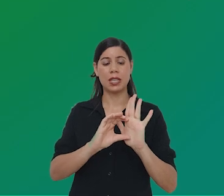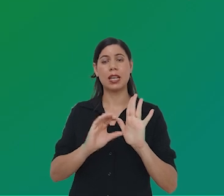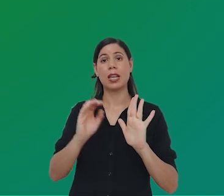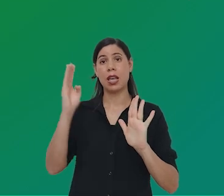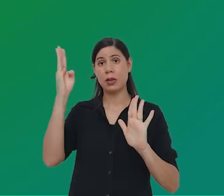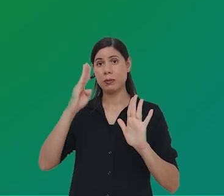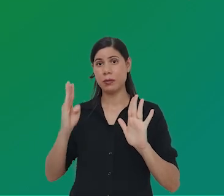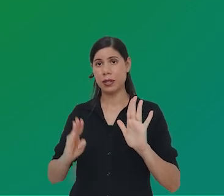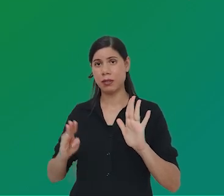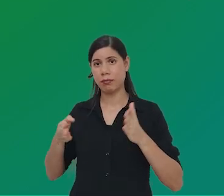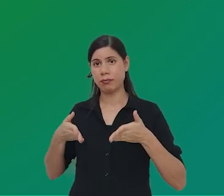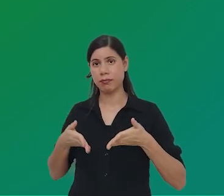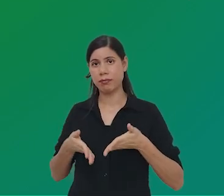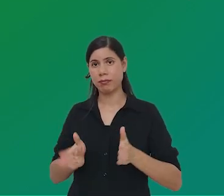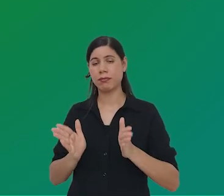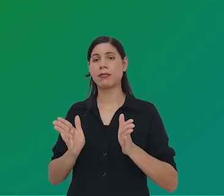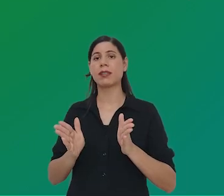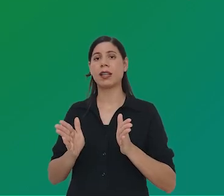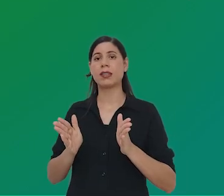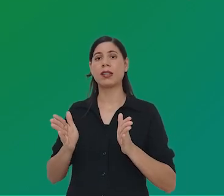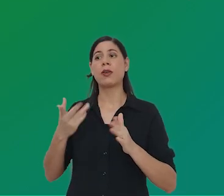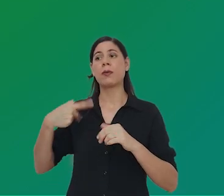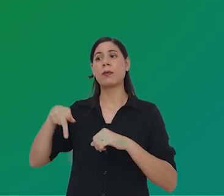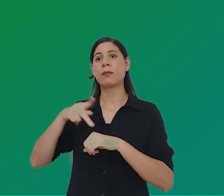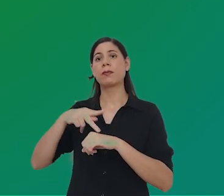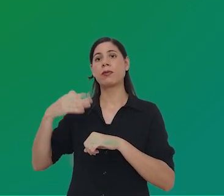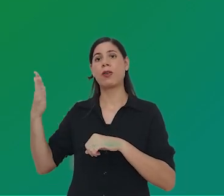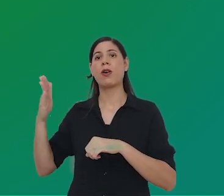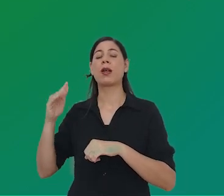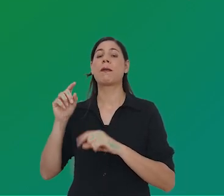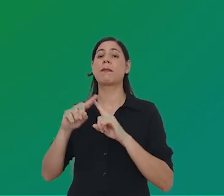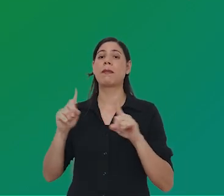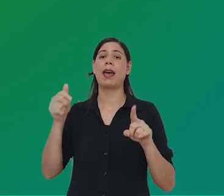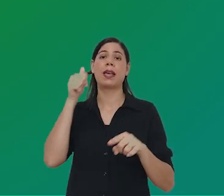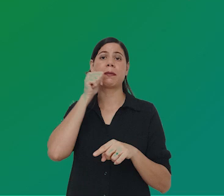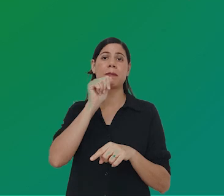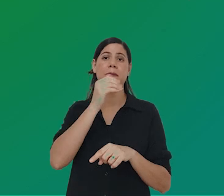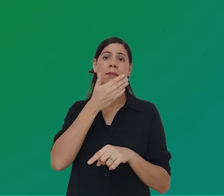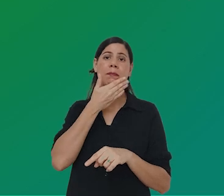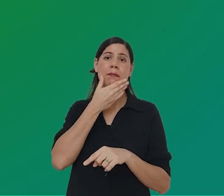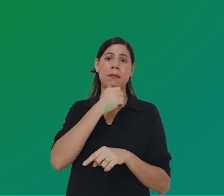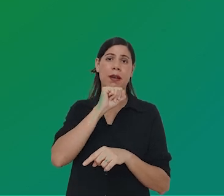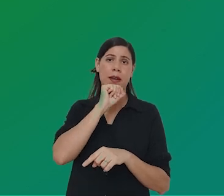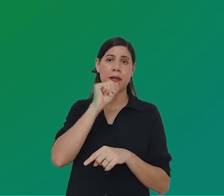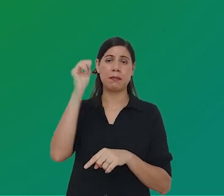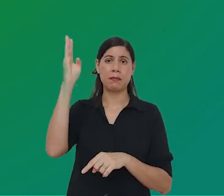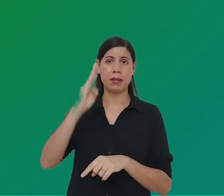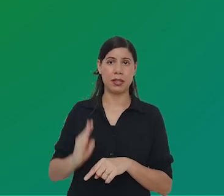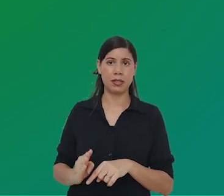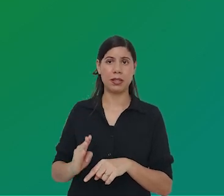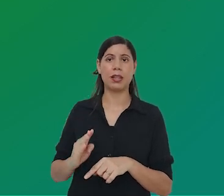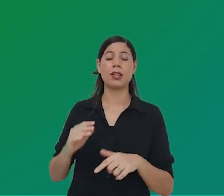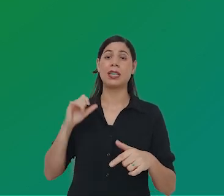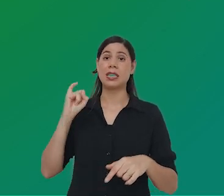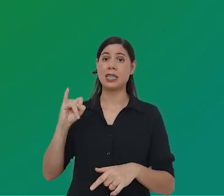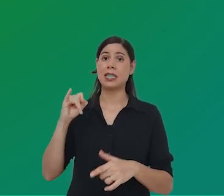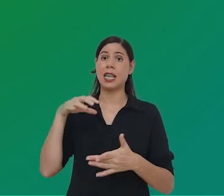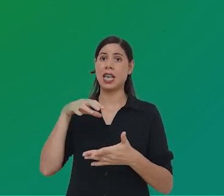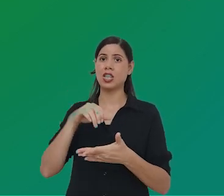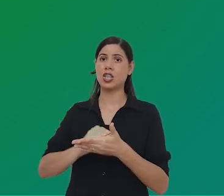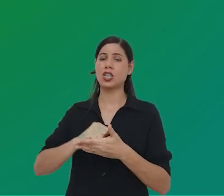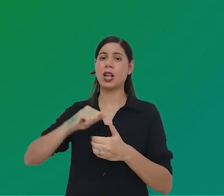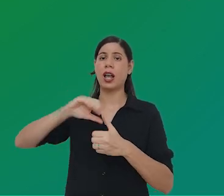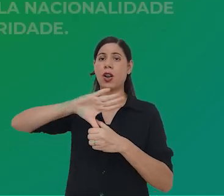como brasileiros natos os nascidos no estrangeiro de pai brasileiro ou de mãe brasileira, desde que sejam registrados